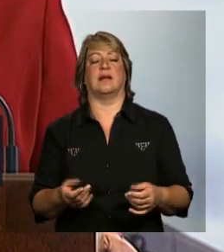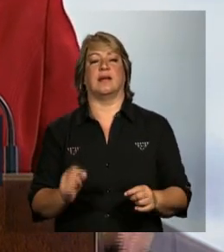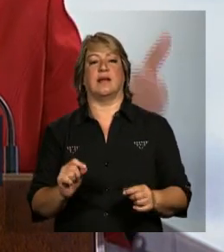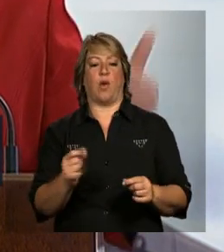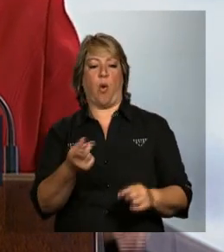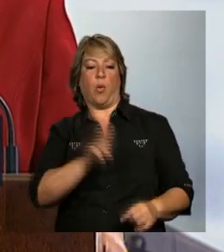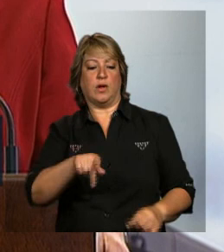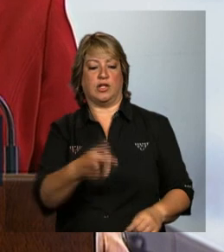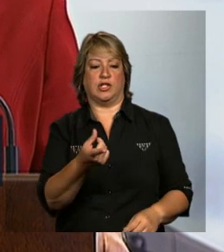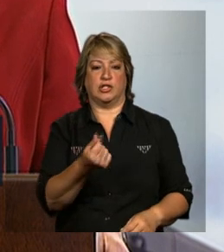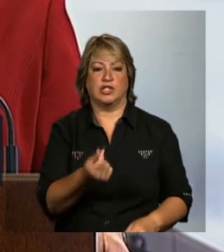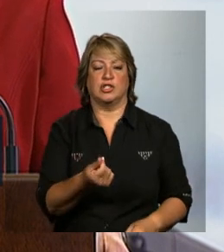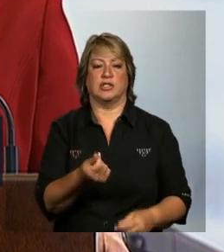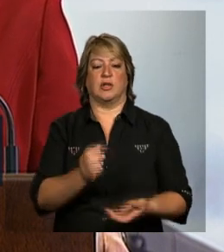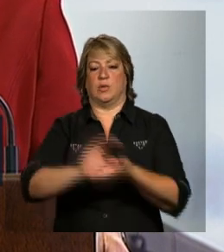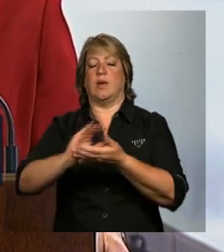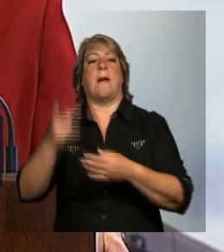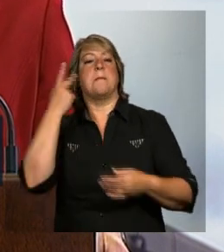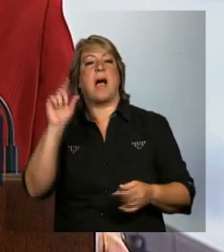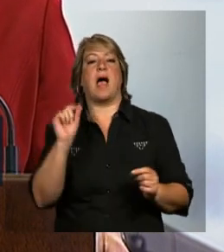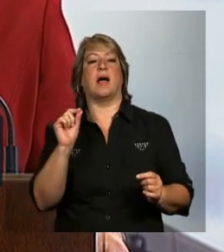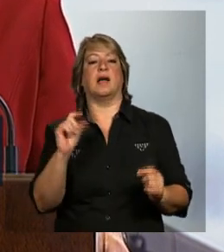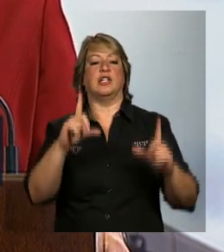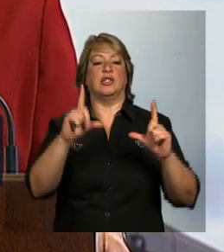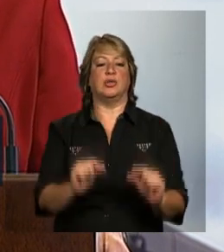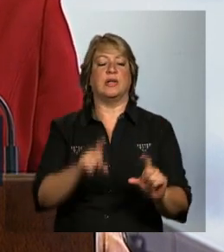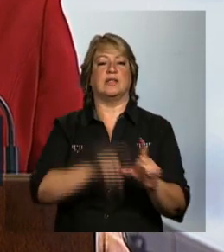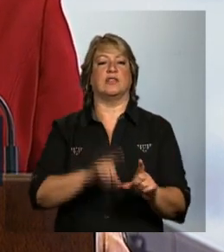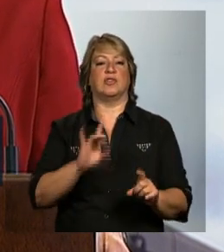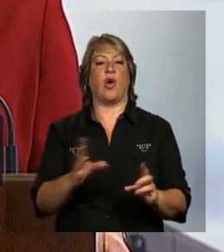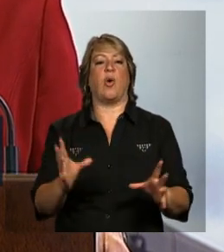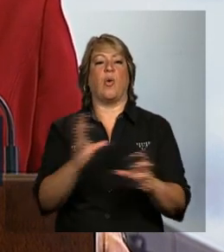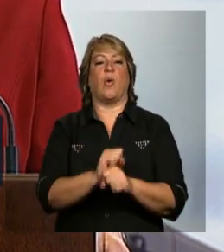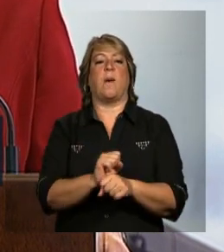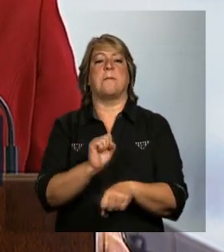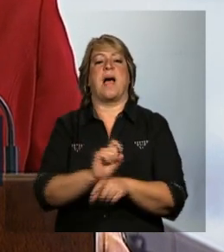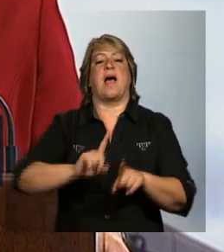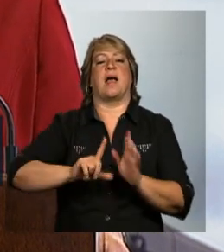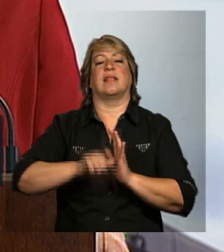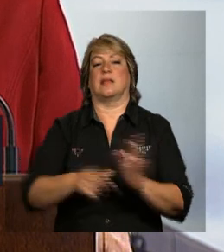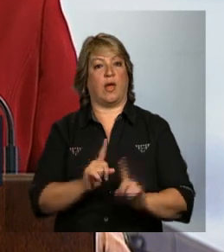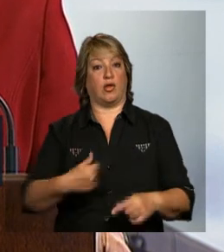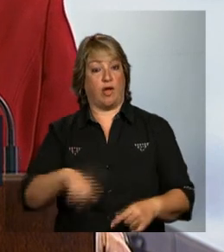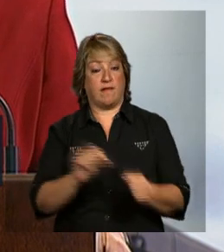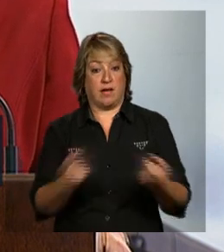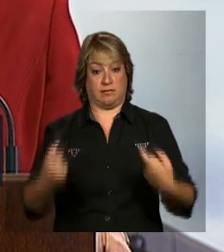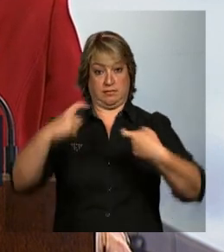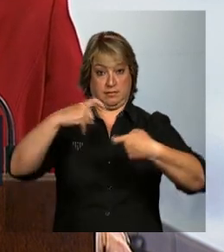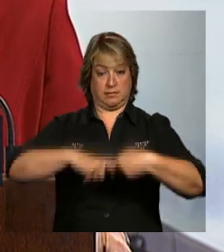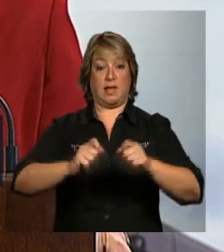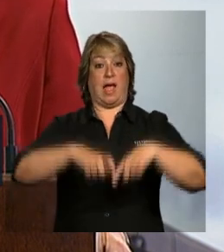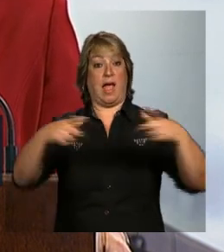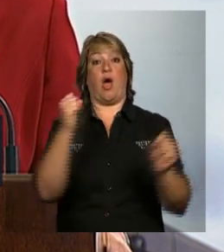para acumular Caixa ou reduzir dívida nós estamos fazendo parceria para ampliar